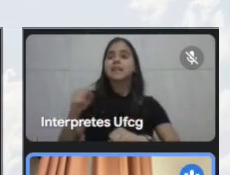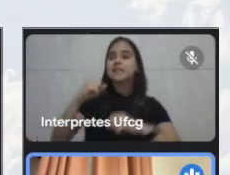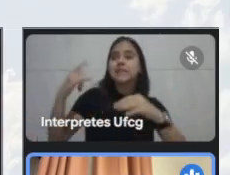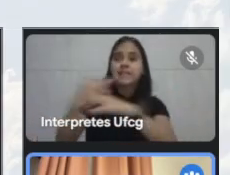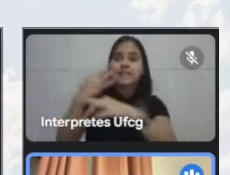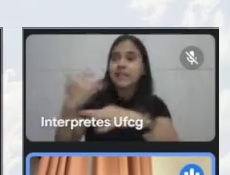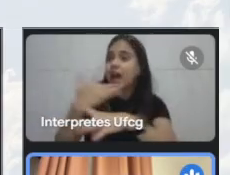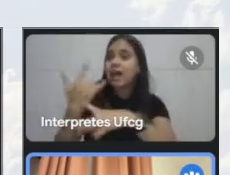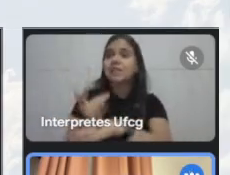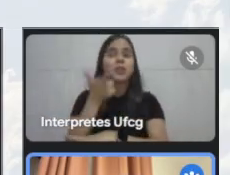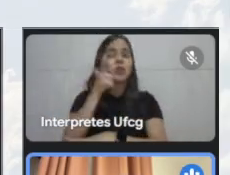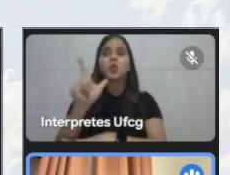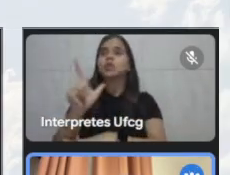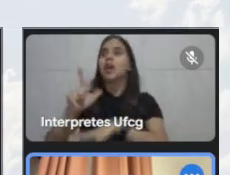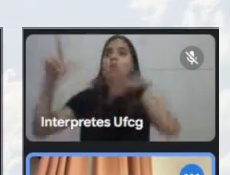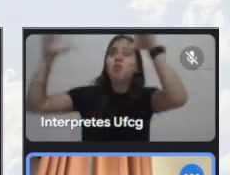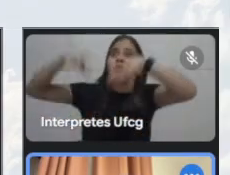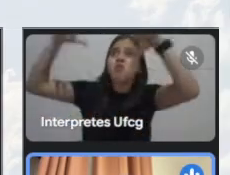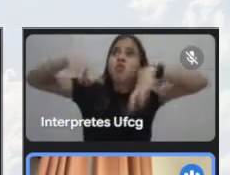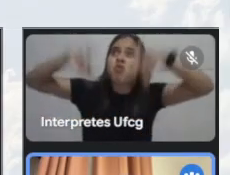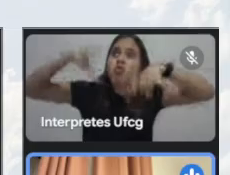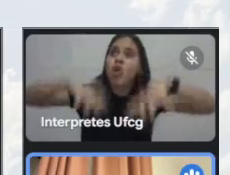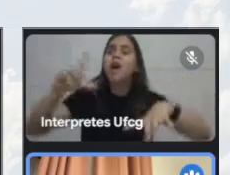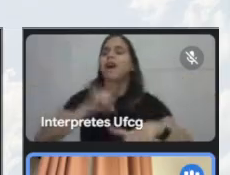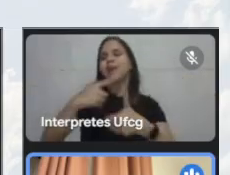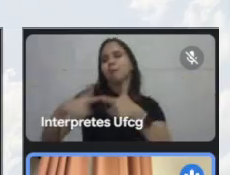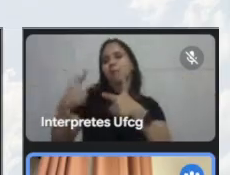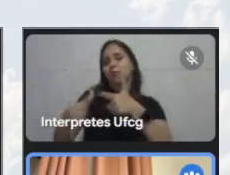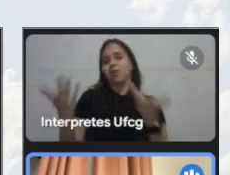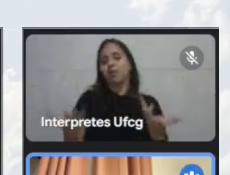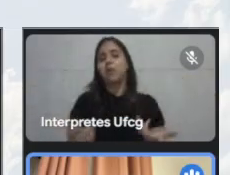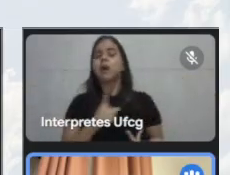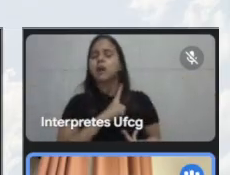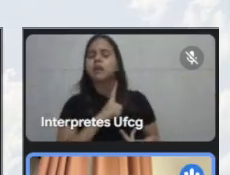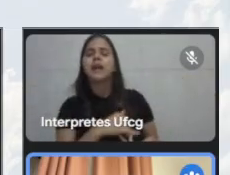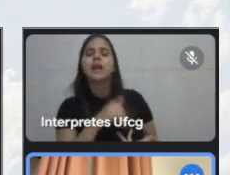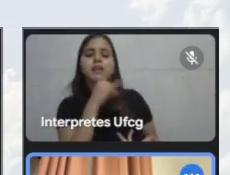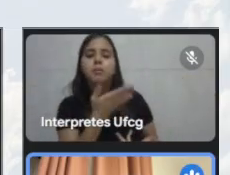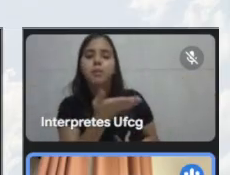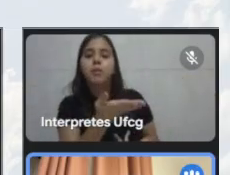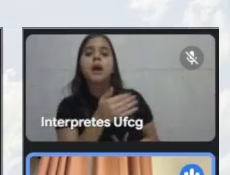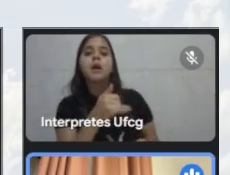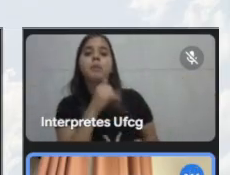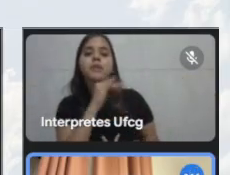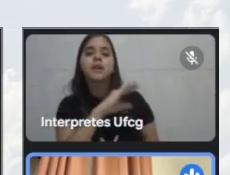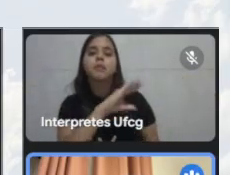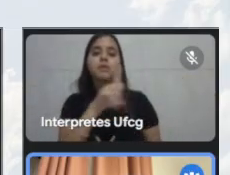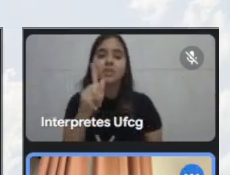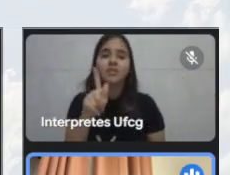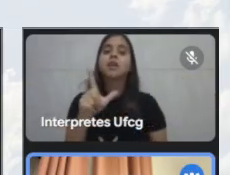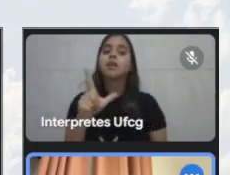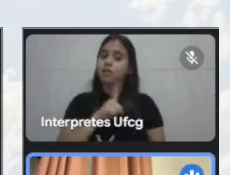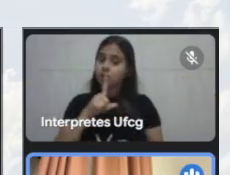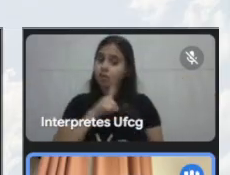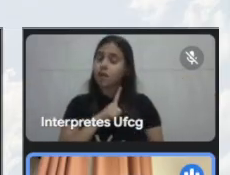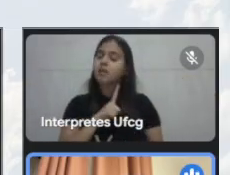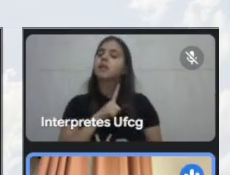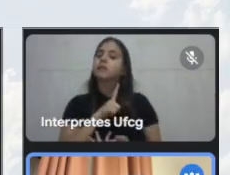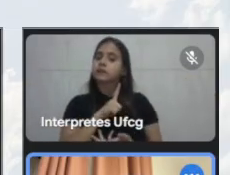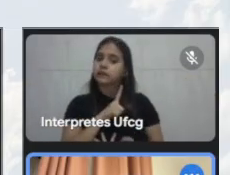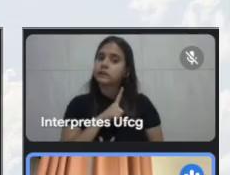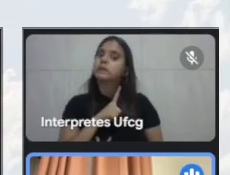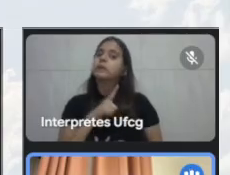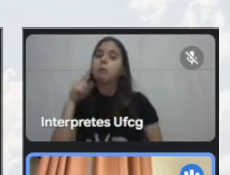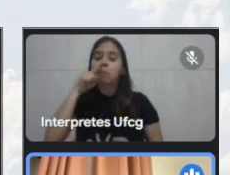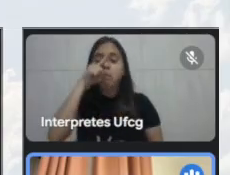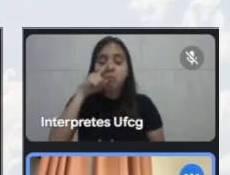Dentro desse contexto, principalmente de mudanças climáticas, a gente tem grandes exemplos aí, como Campina Grande, que são cidades que passam por extremos